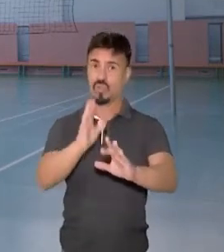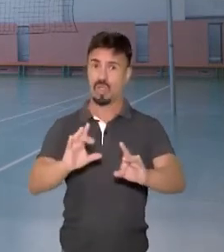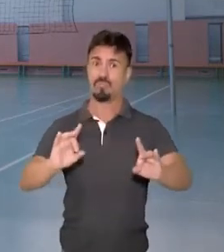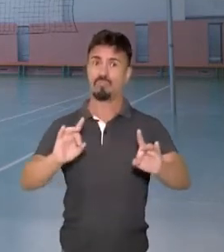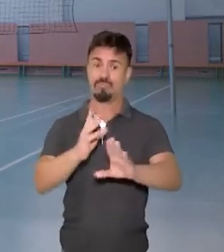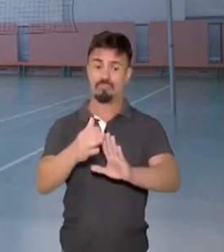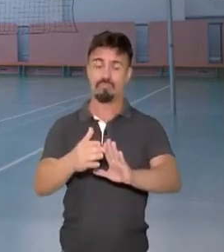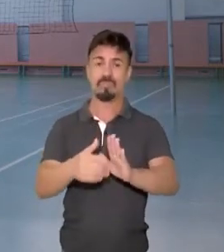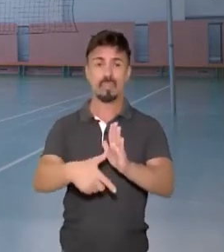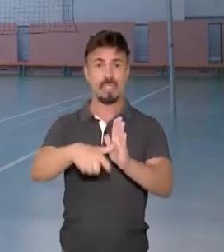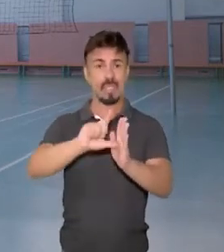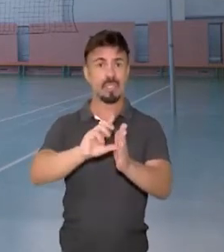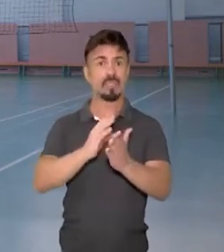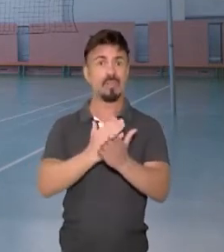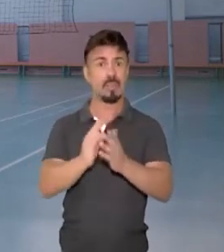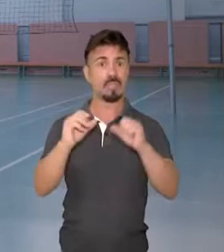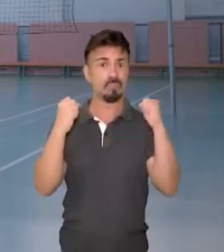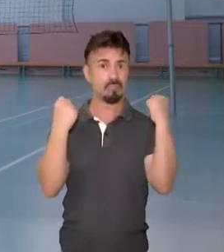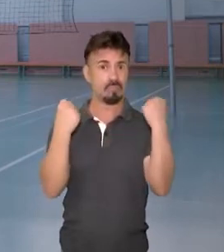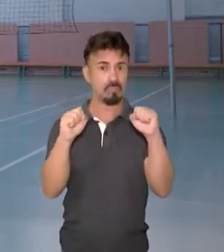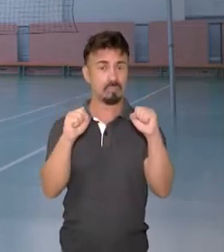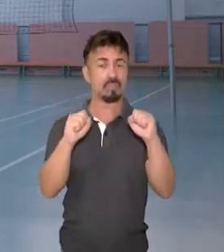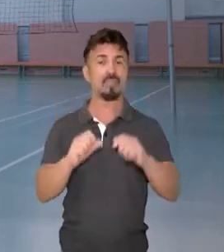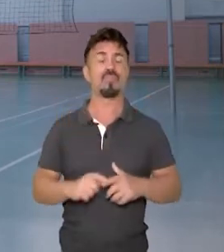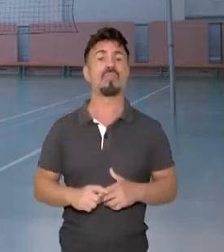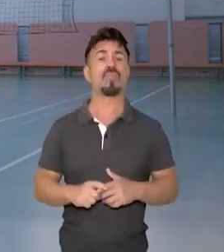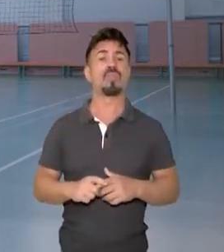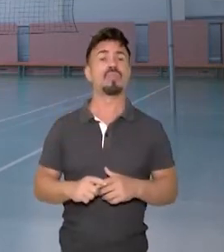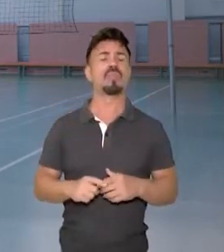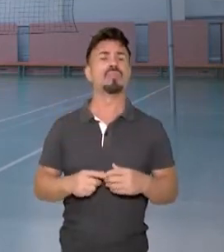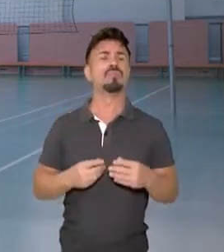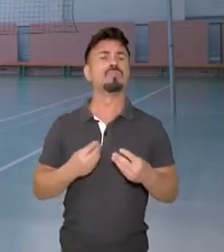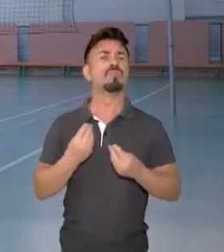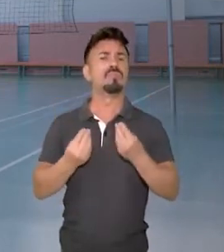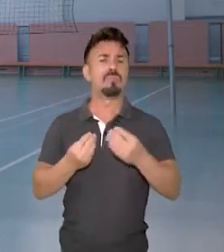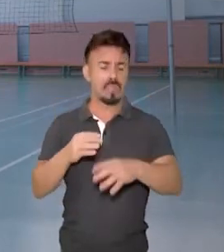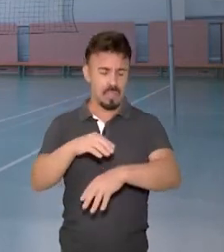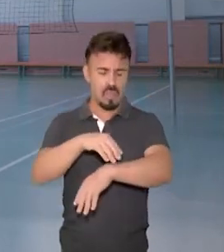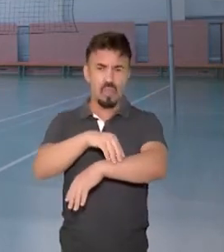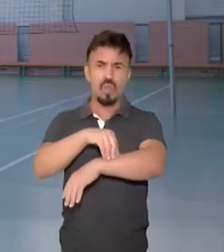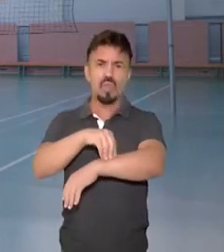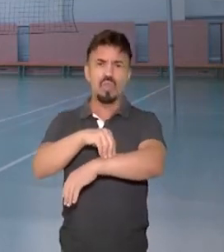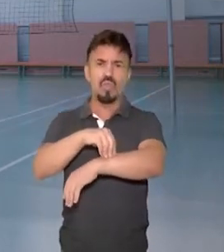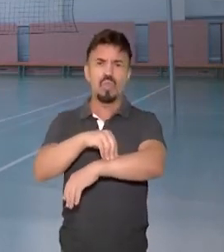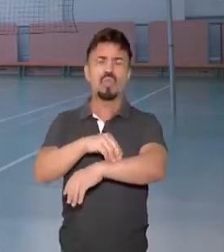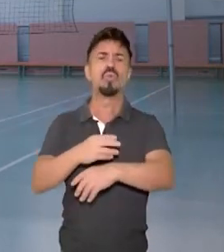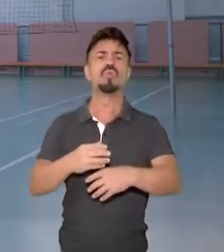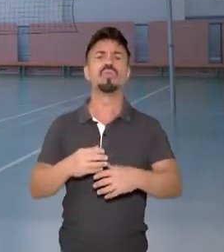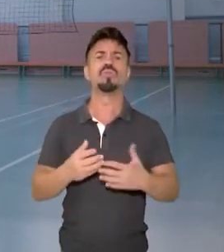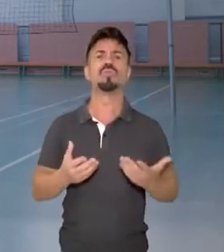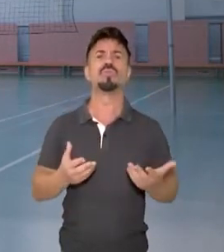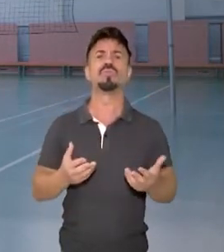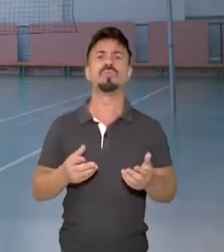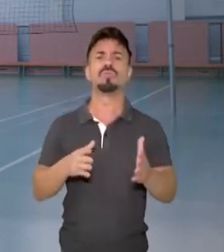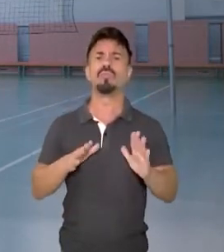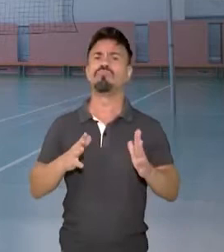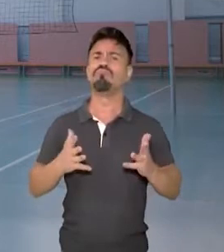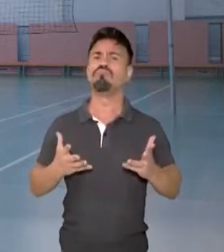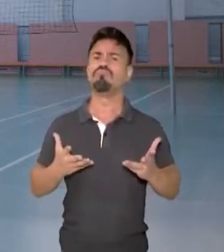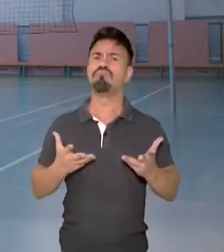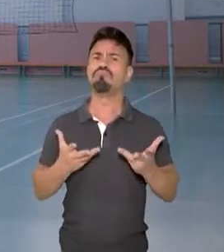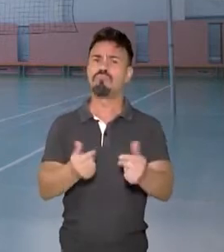atividade de resistência para que nossos músculos e articulações estejam aptos